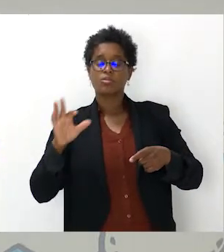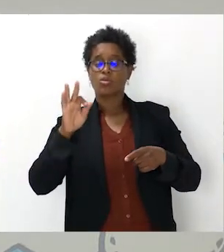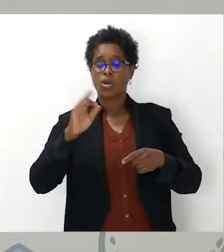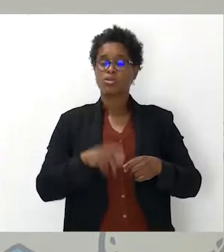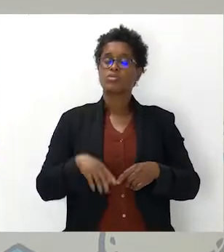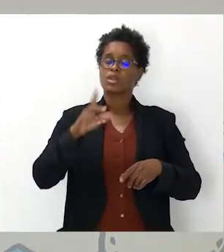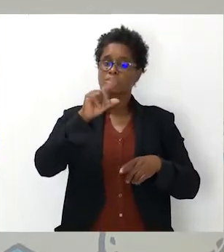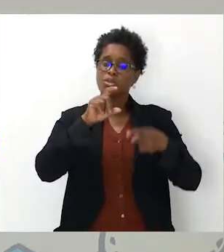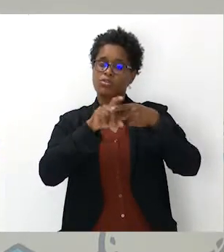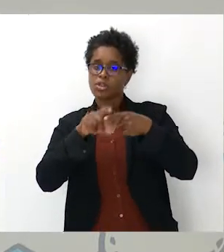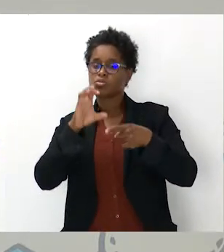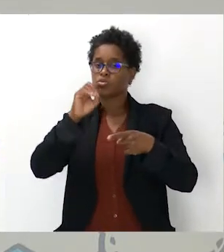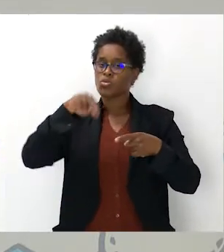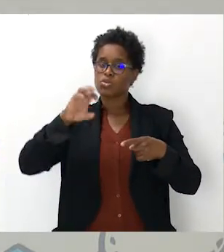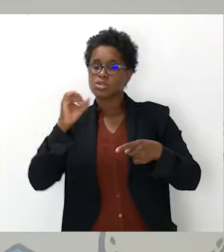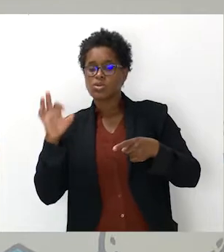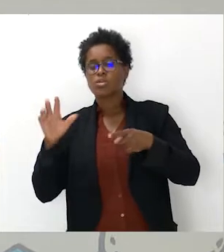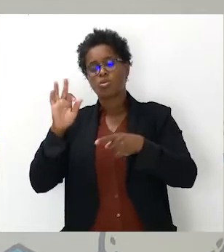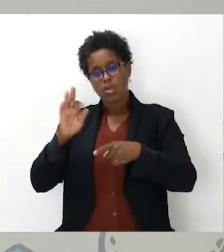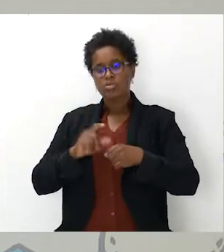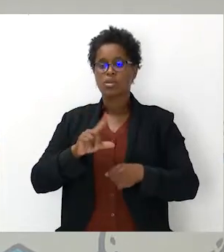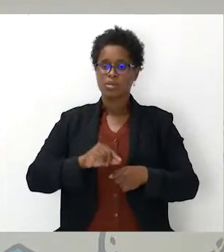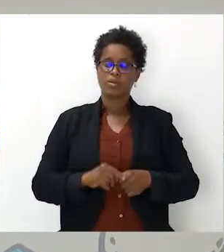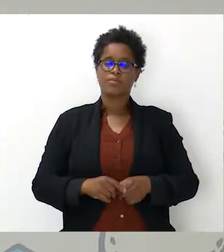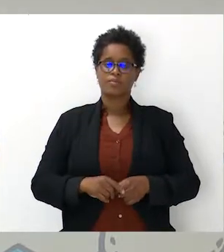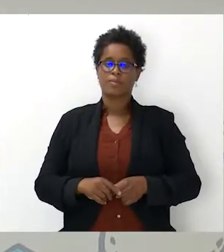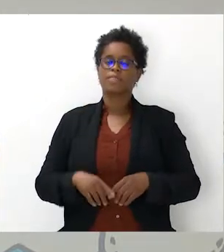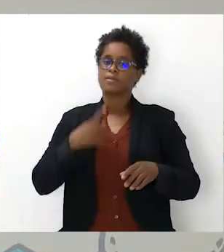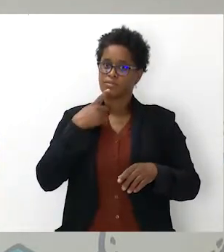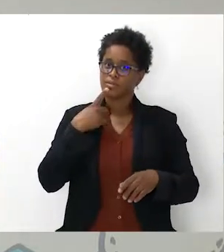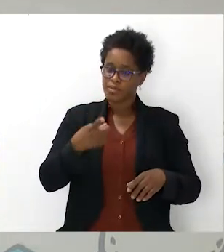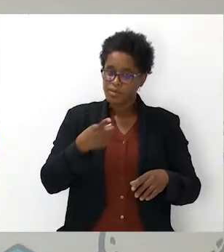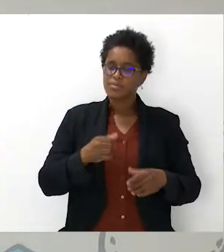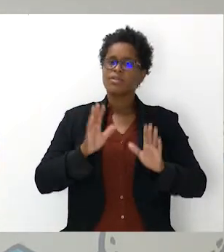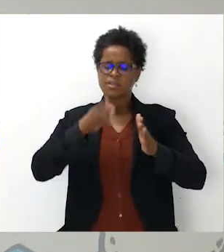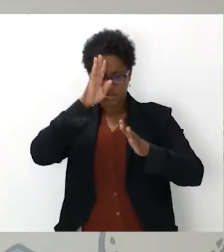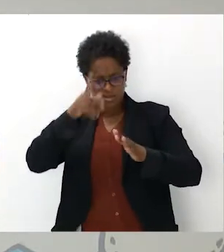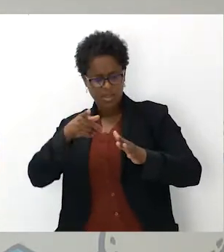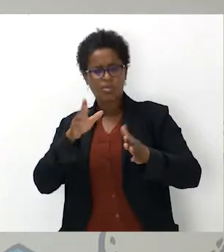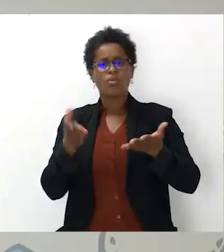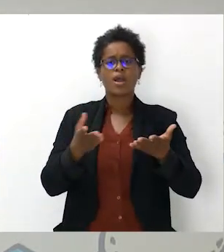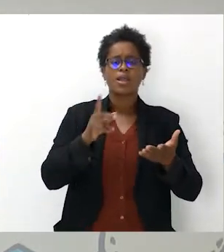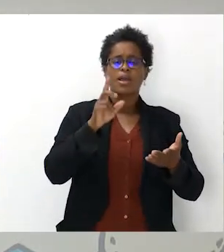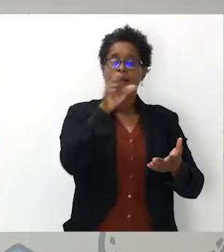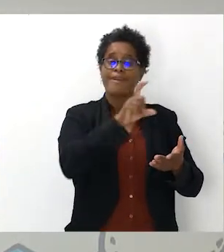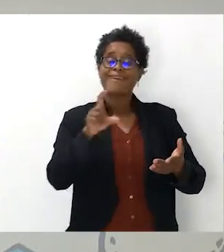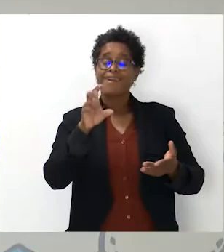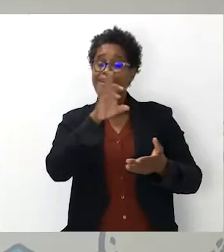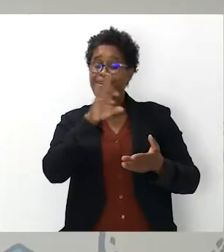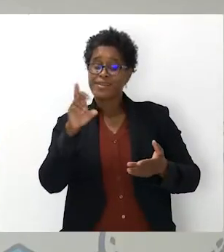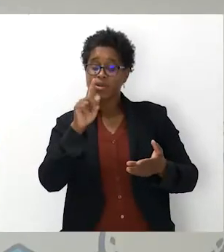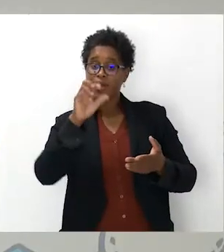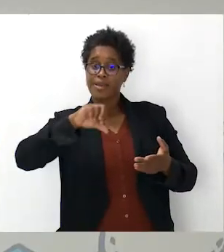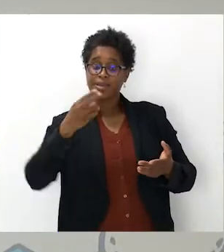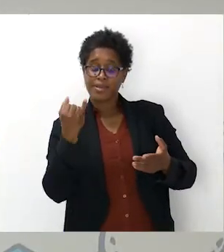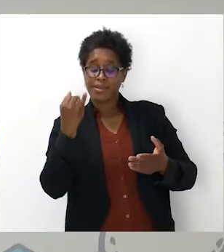dividimos o consequente por 4. Certo? Então já sabem, a razão é equivalente. Nós multiplicamos